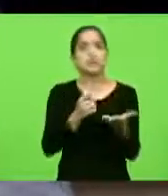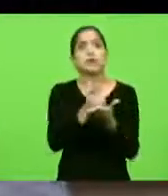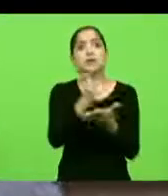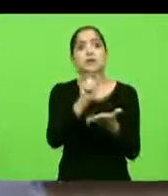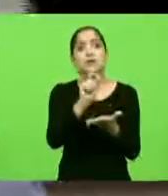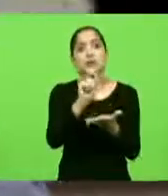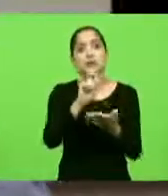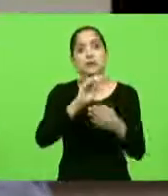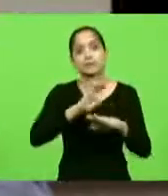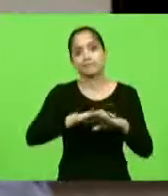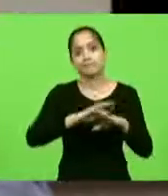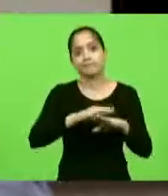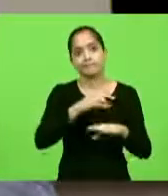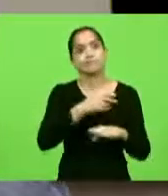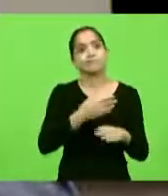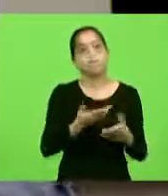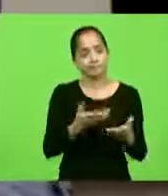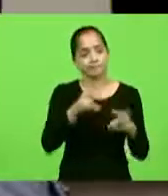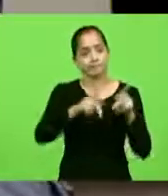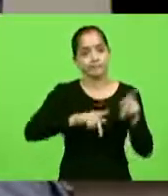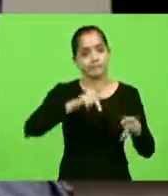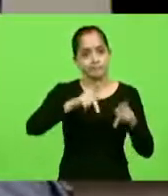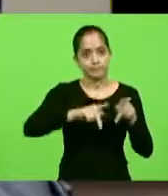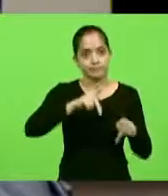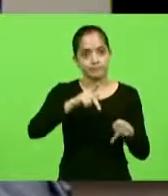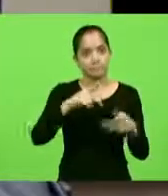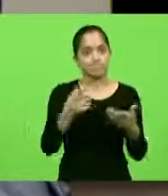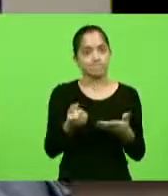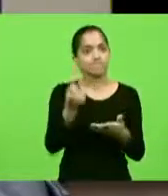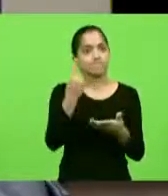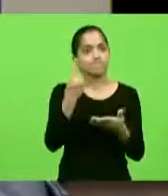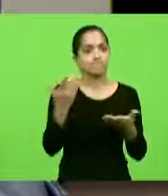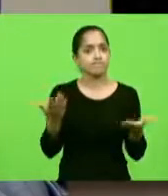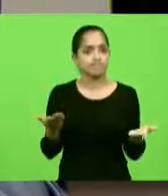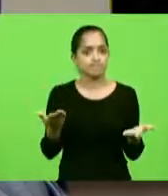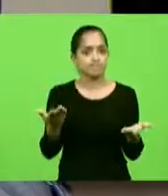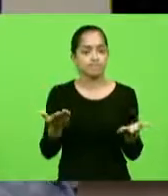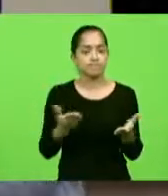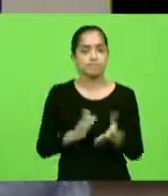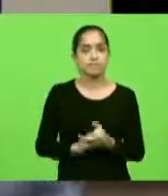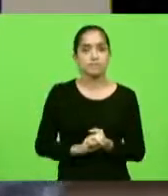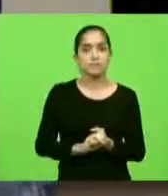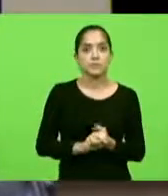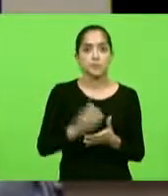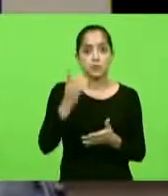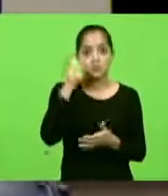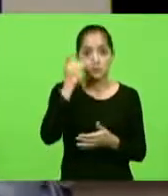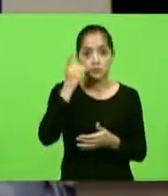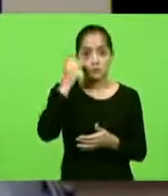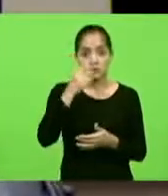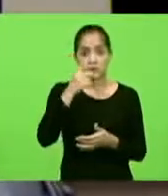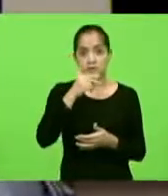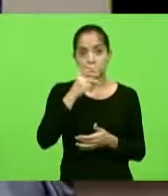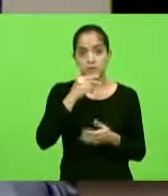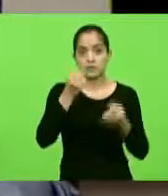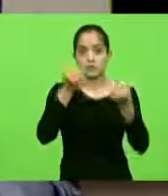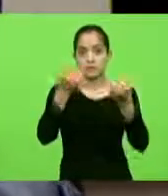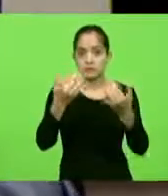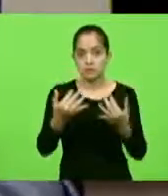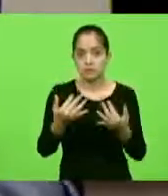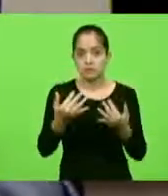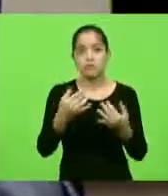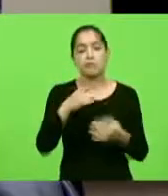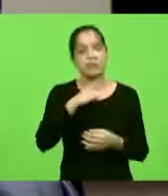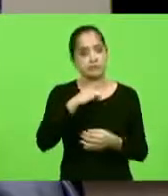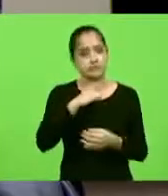catarinense, evidentemente. É estranho, realmente, como o deputado Kennedy fala, tem alguma coisa nisso